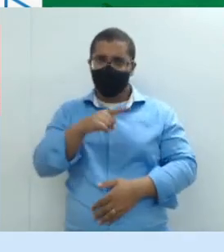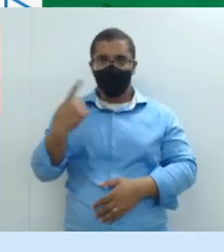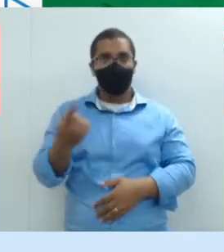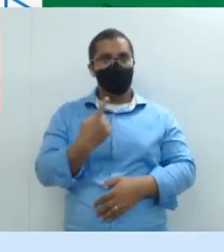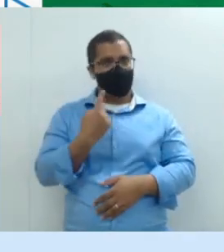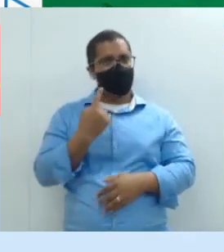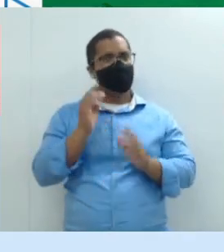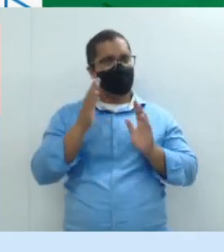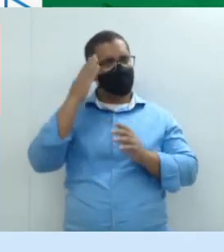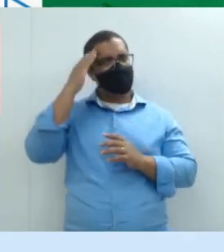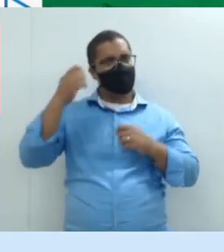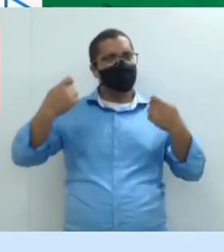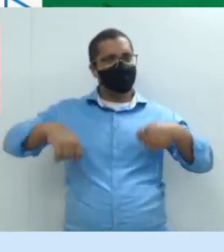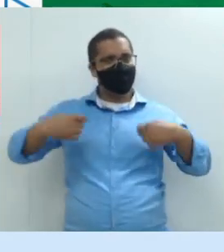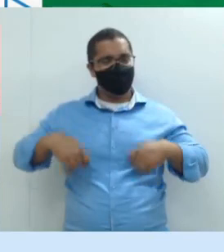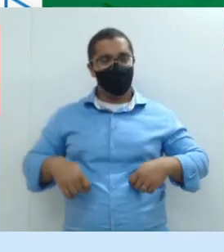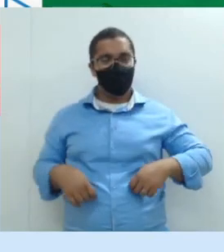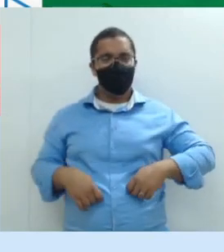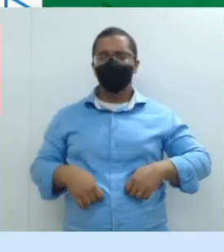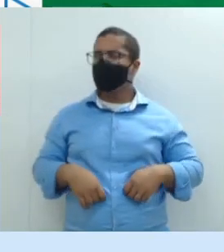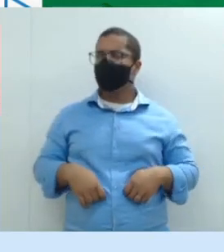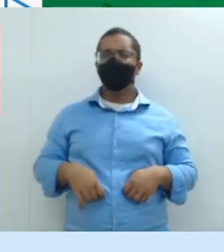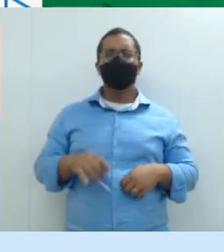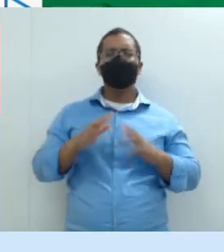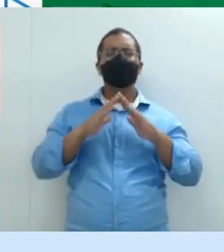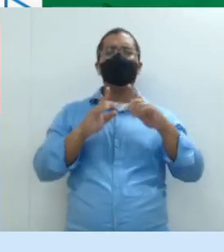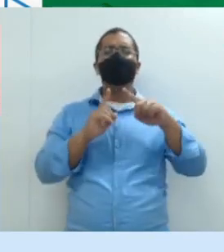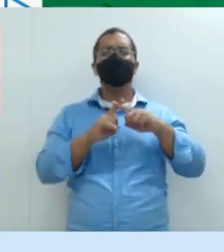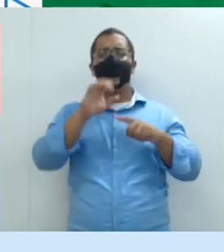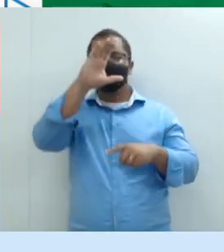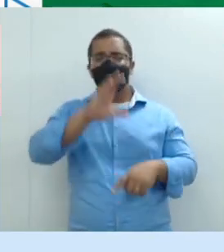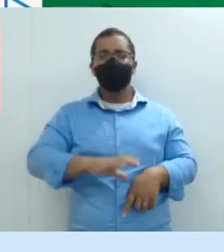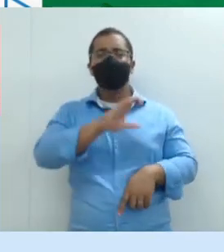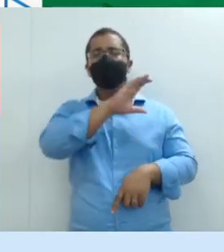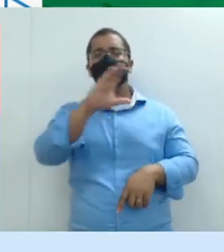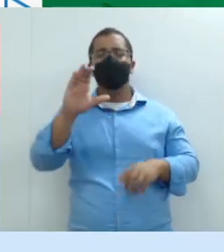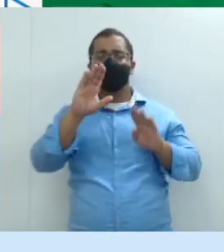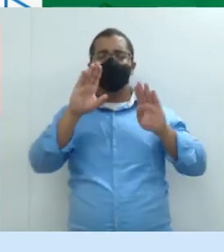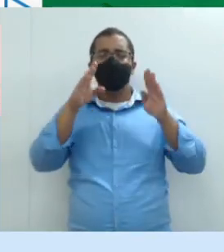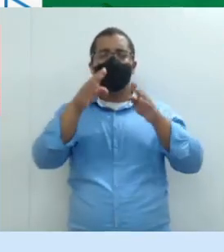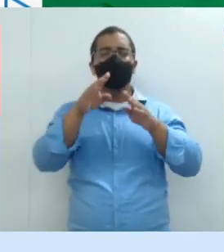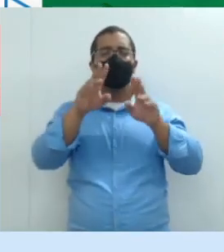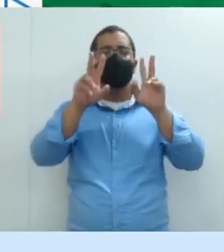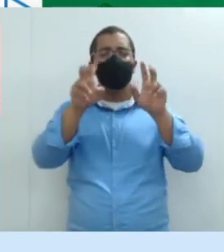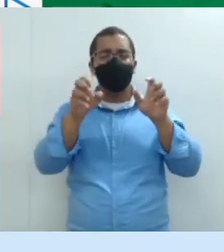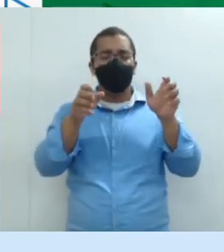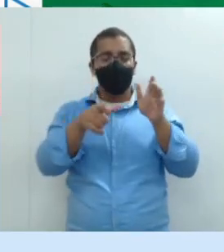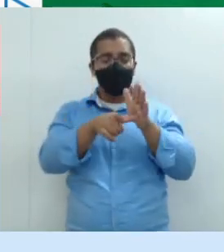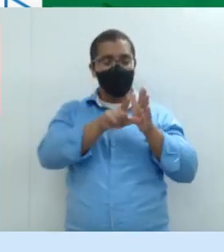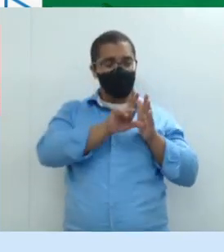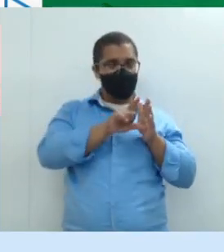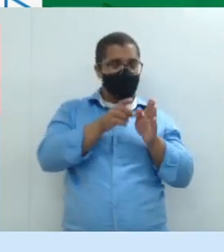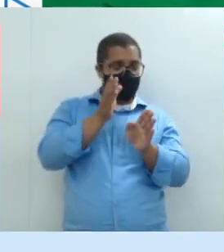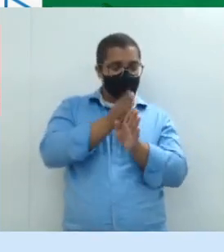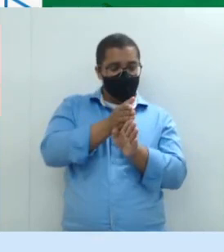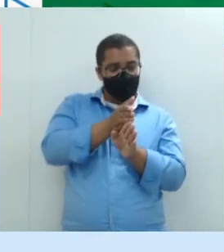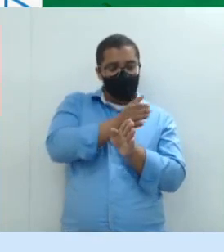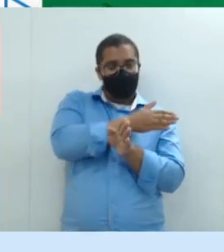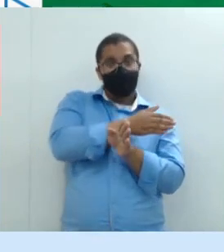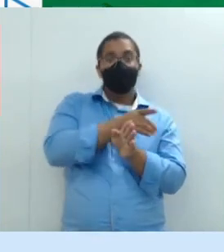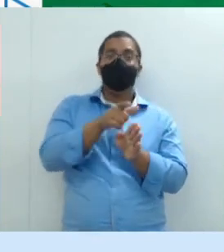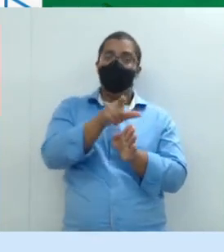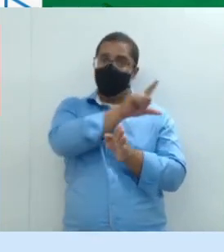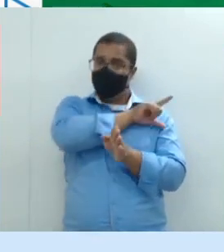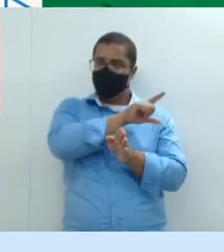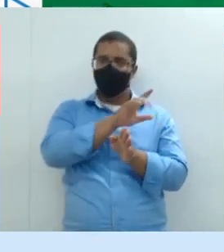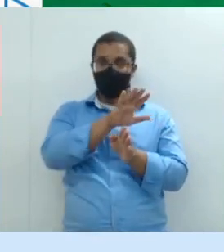Bom, a Igreja Católica ela tem sua história que versa antes um pouquinho desse período temporal, desse lapso temporal. Se